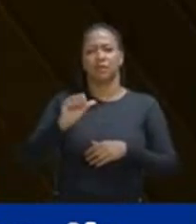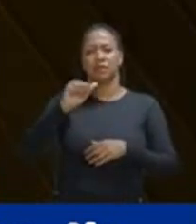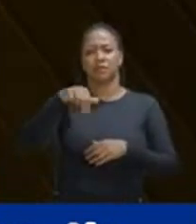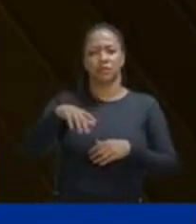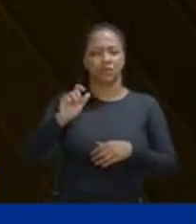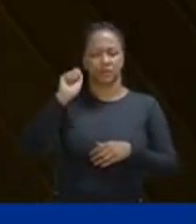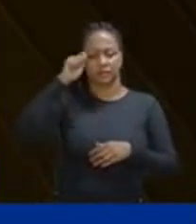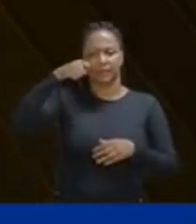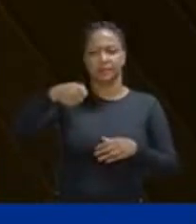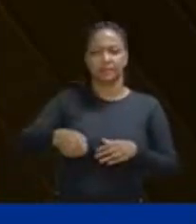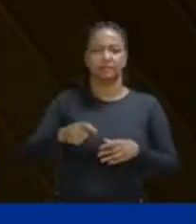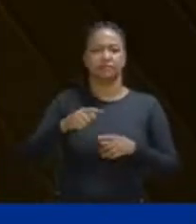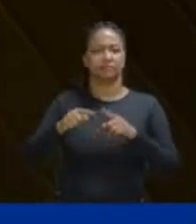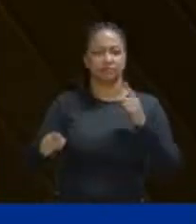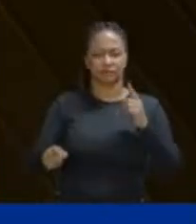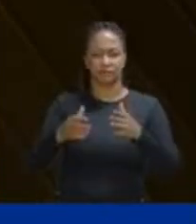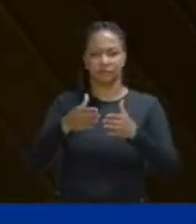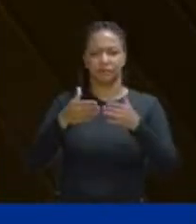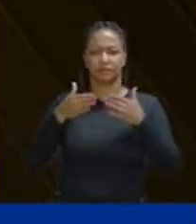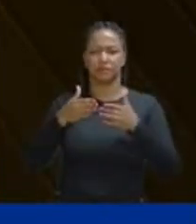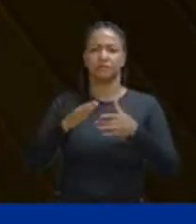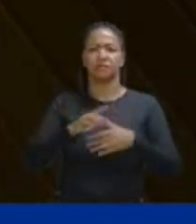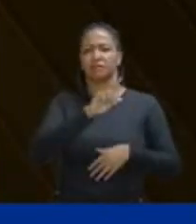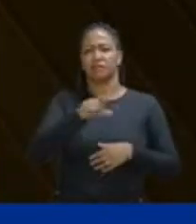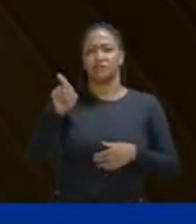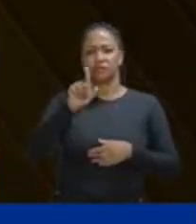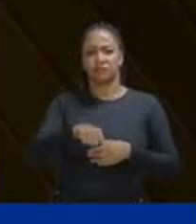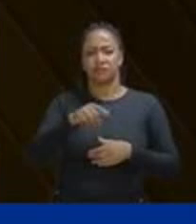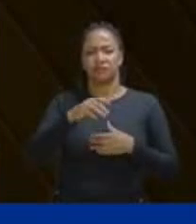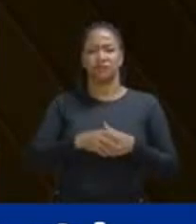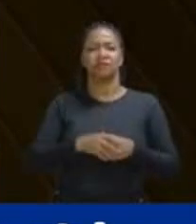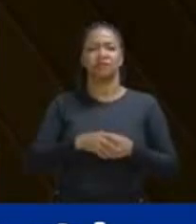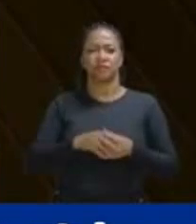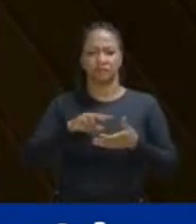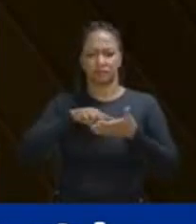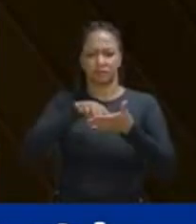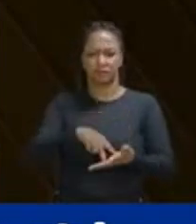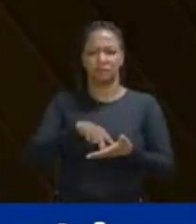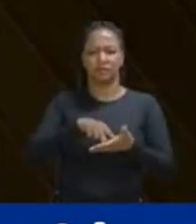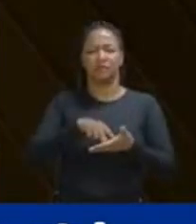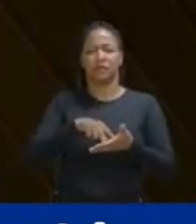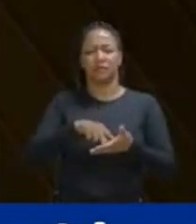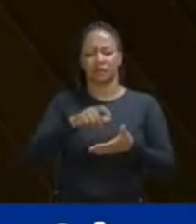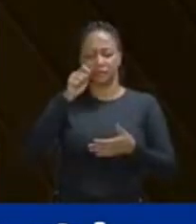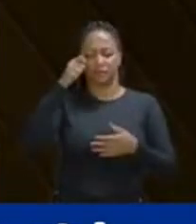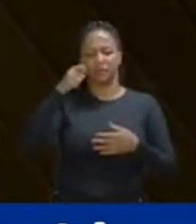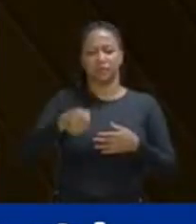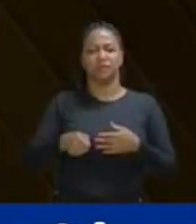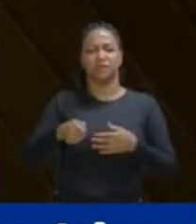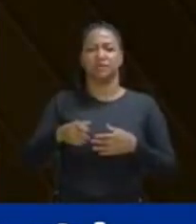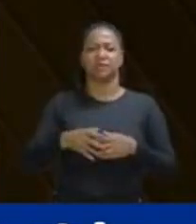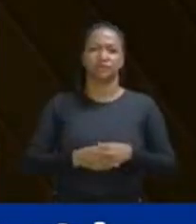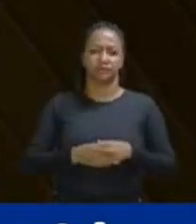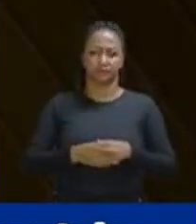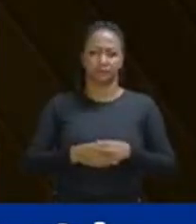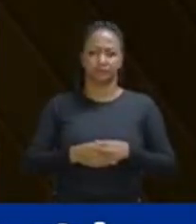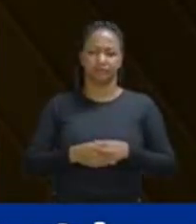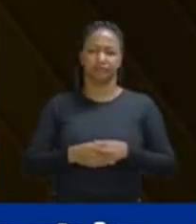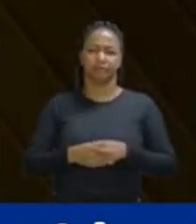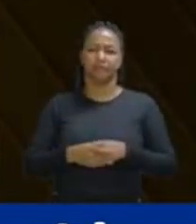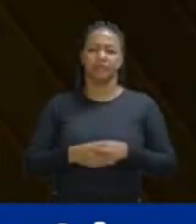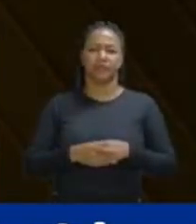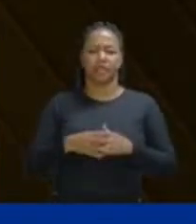decisão recorrida, indeferiu o pedido de nulidade de citação e manteve os efeitos da sentença. Segundo a